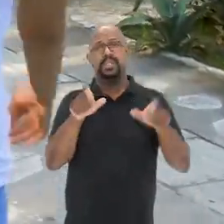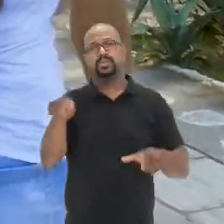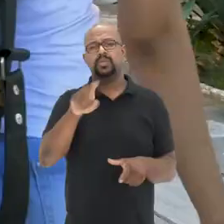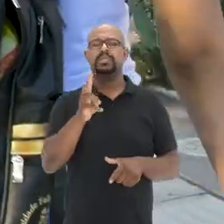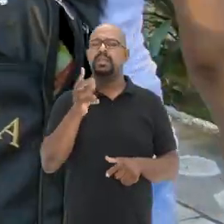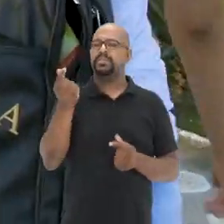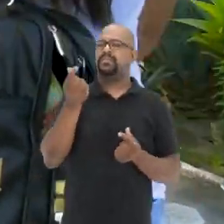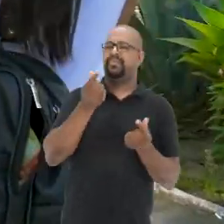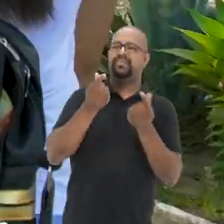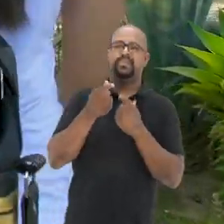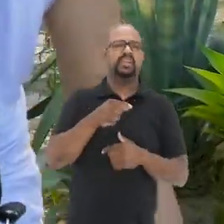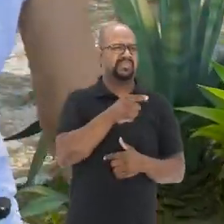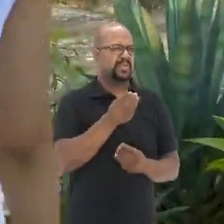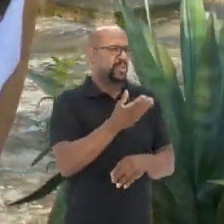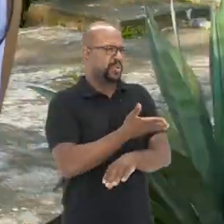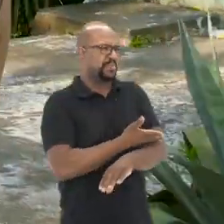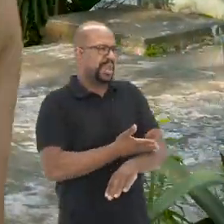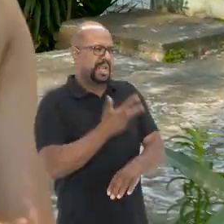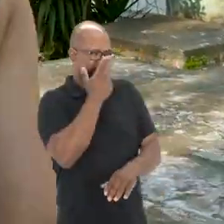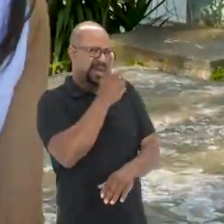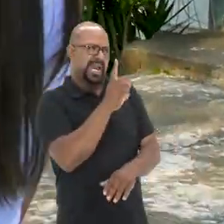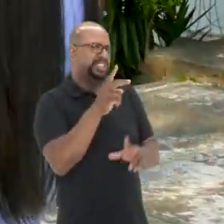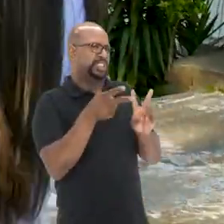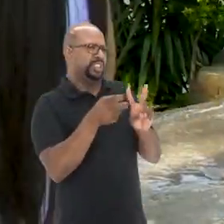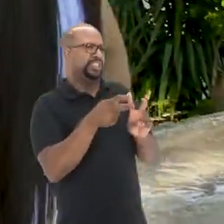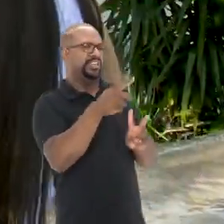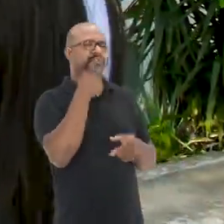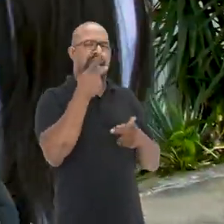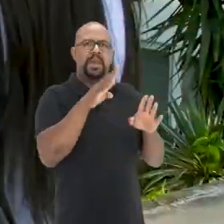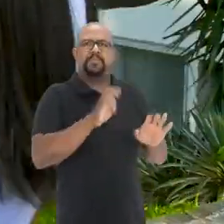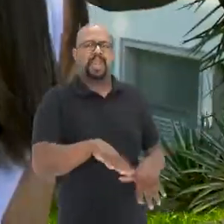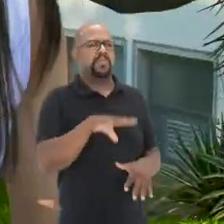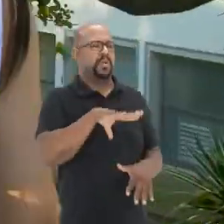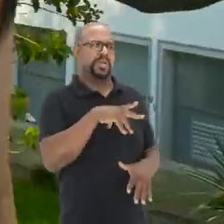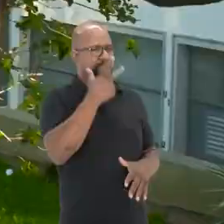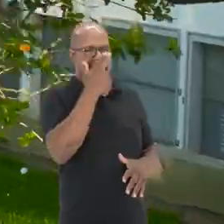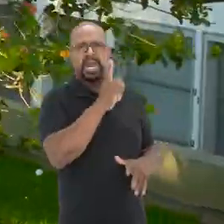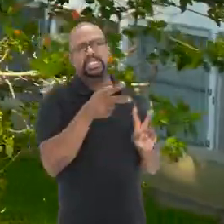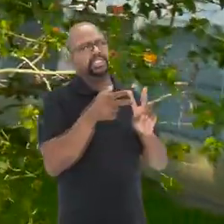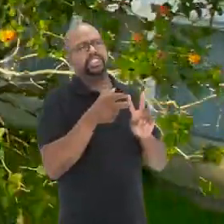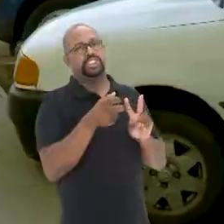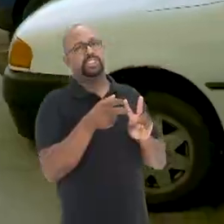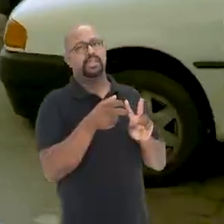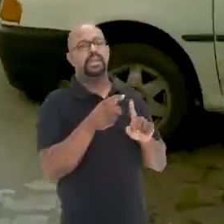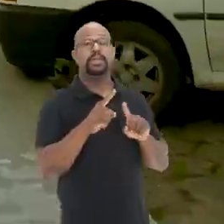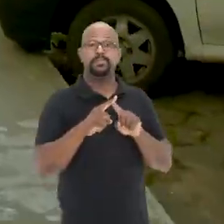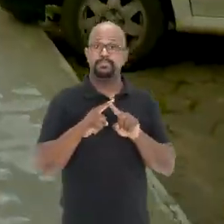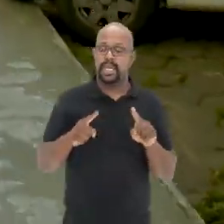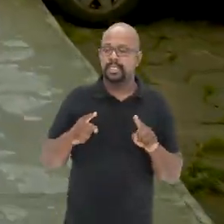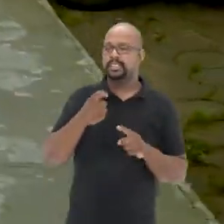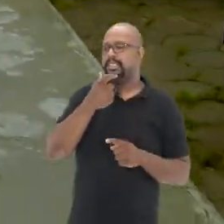as pessoas sempre me diziam assim, ah, você é muito branca para ser indígena. Você fala muito bem para ser indígena, mas